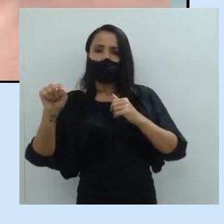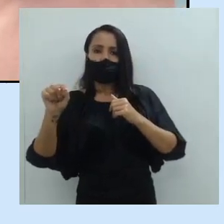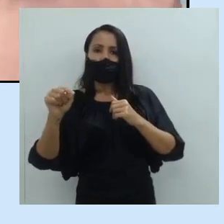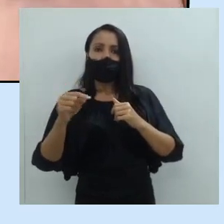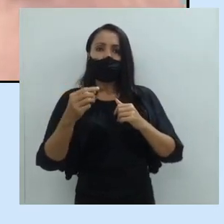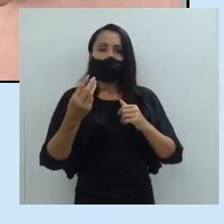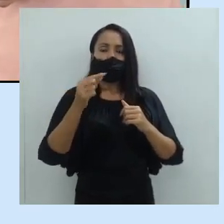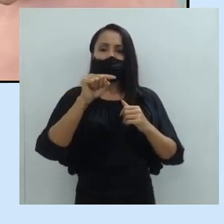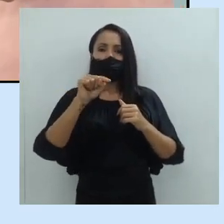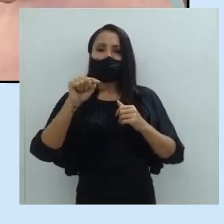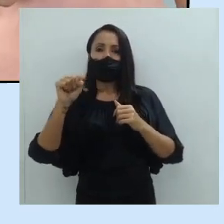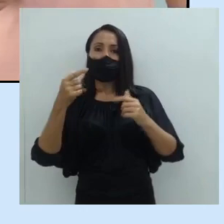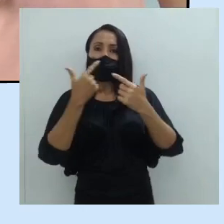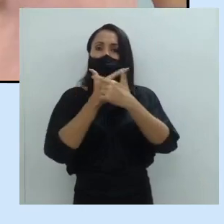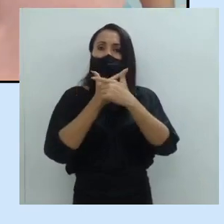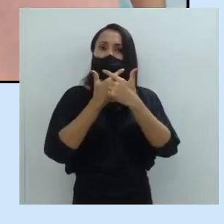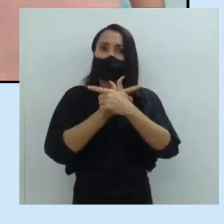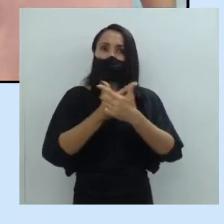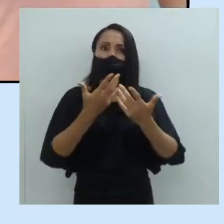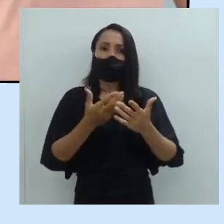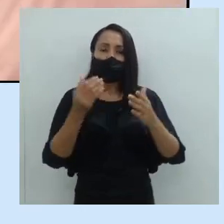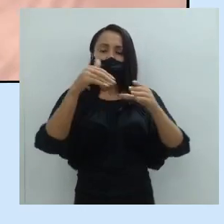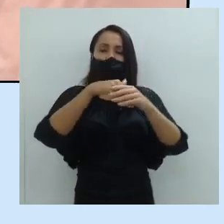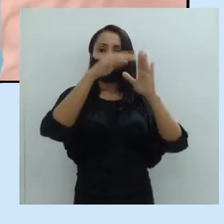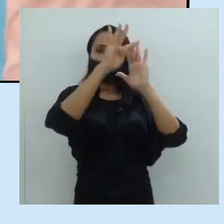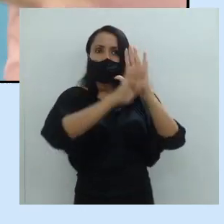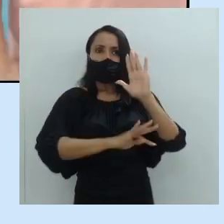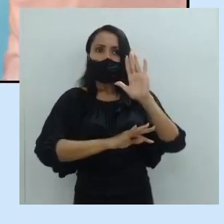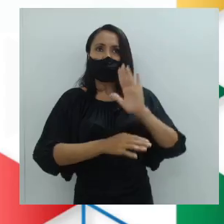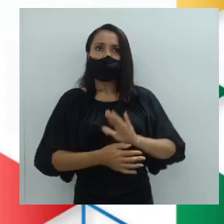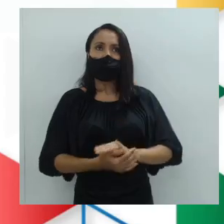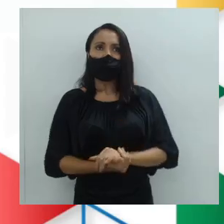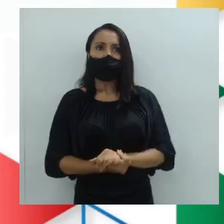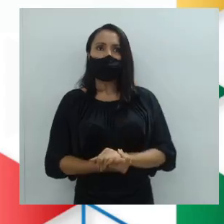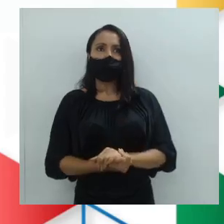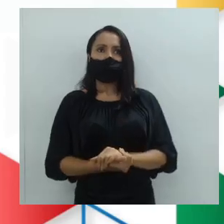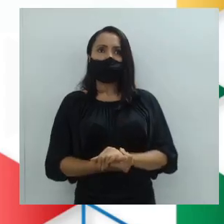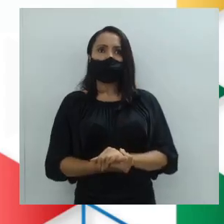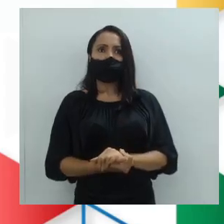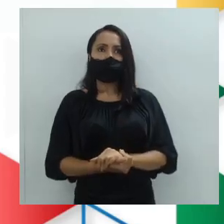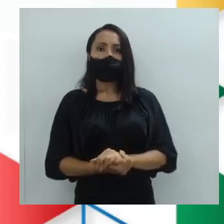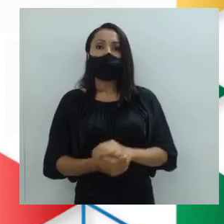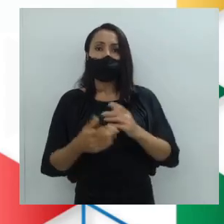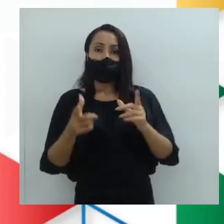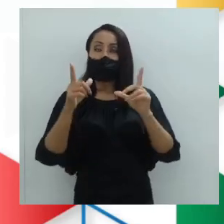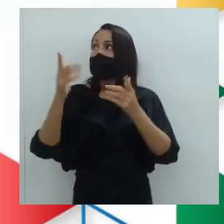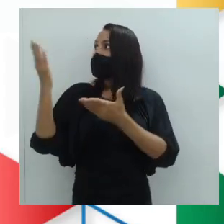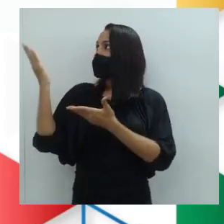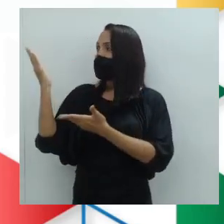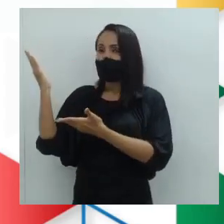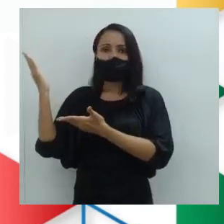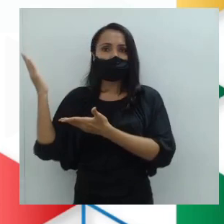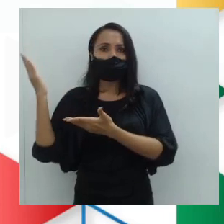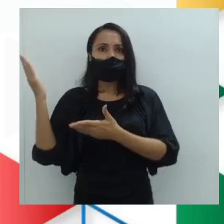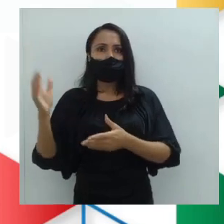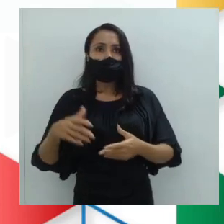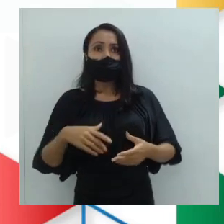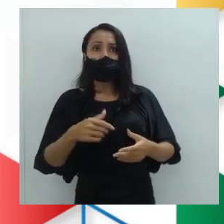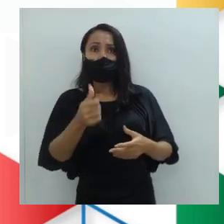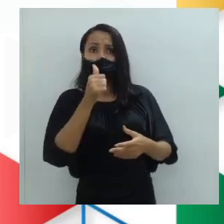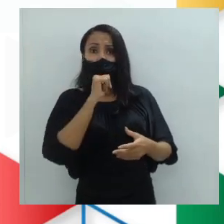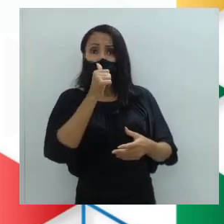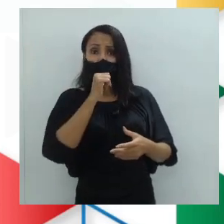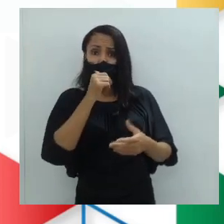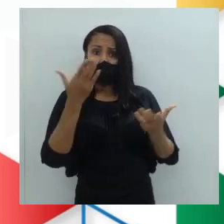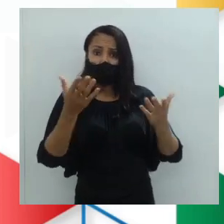de ironia dentro do texto. Olhem só aqui, olhem para a tela. Vejam só, bebeu e